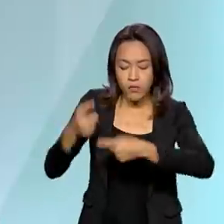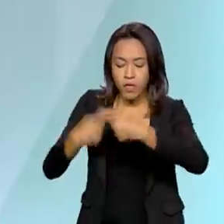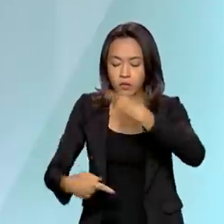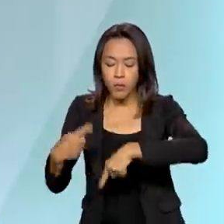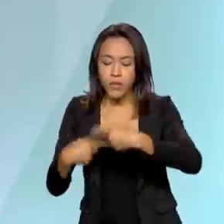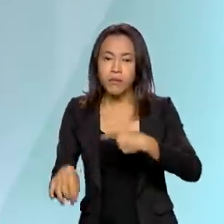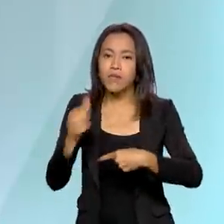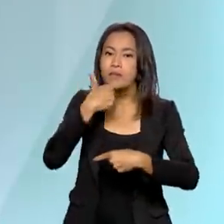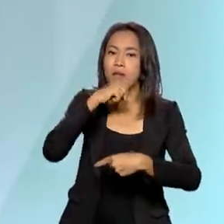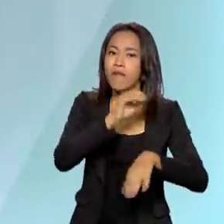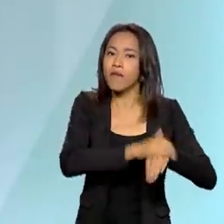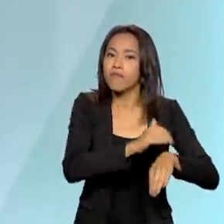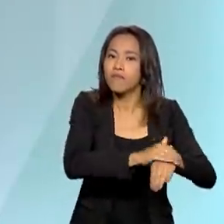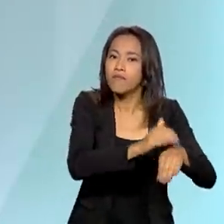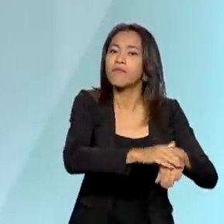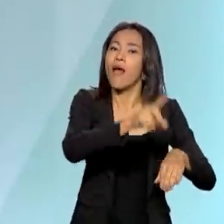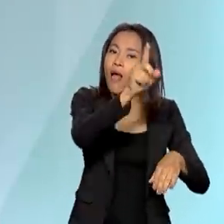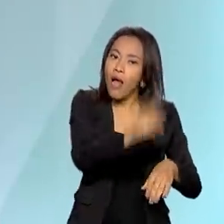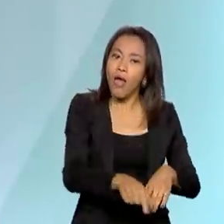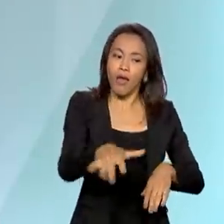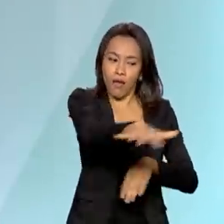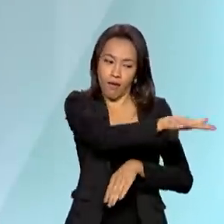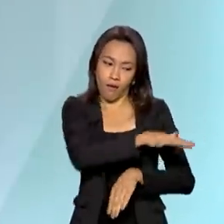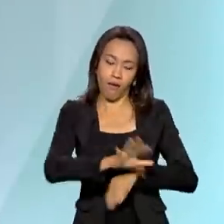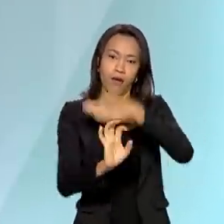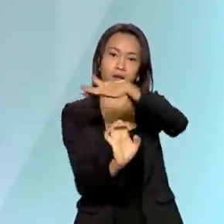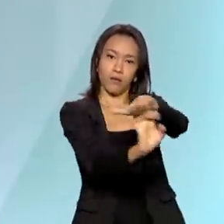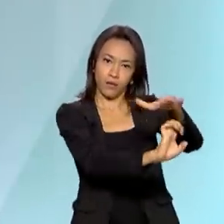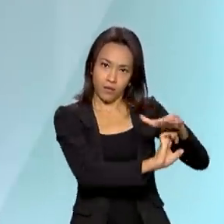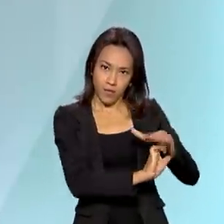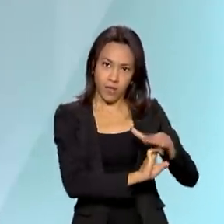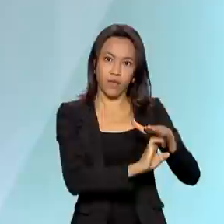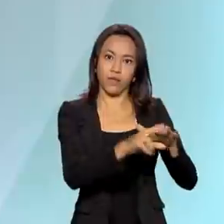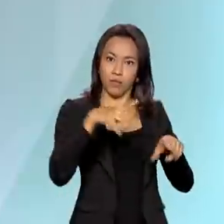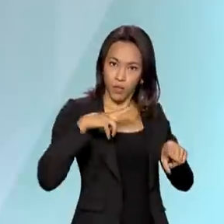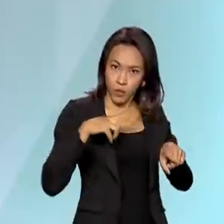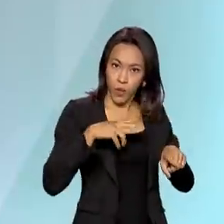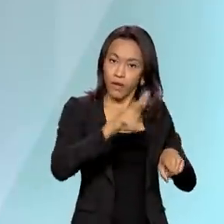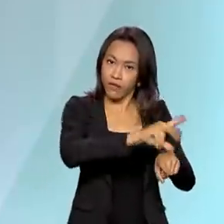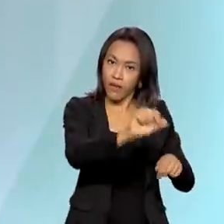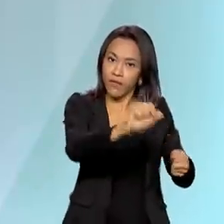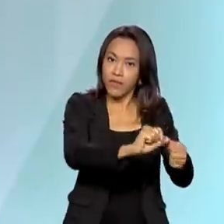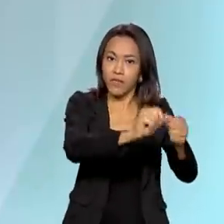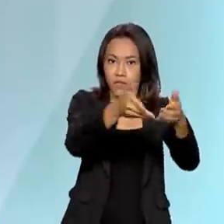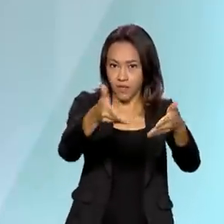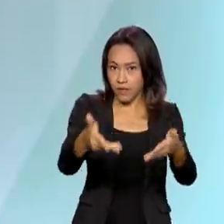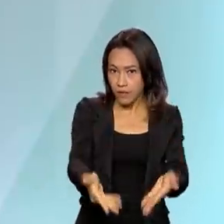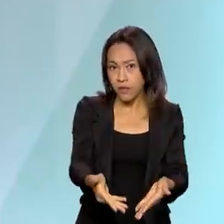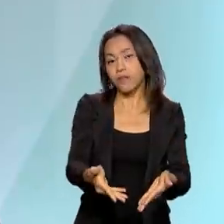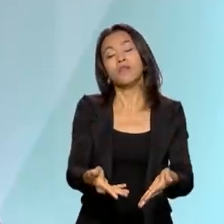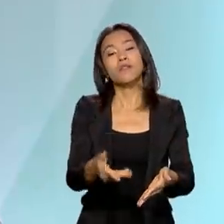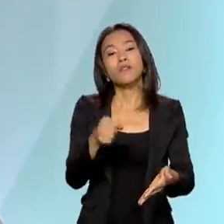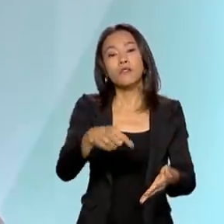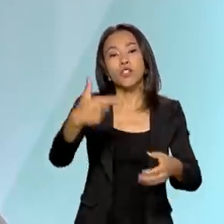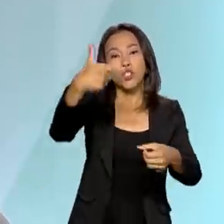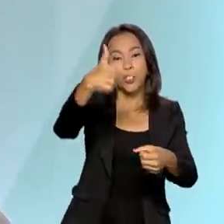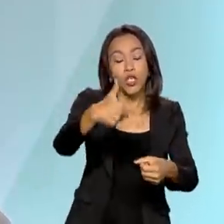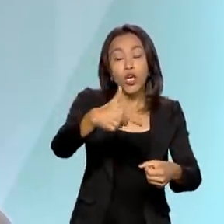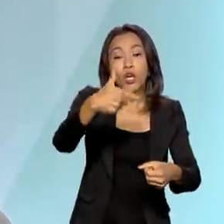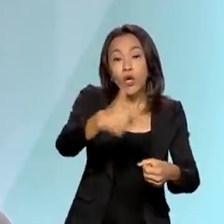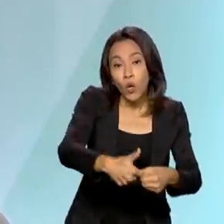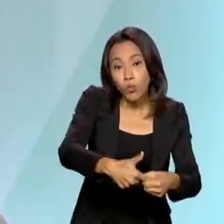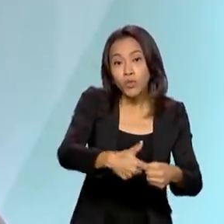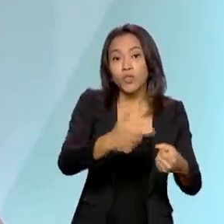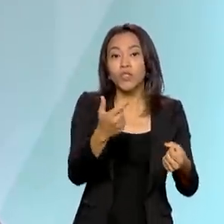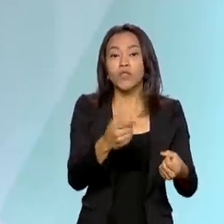irá transformar a realidade. É o setor privado que irá transformar a economia hoje, baseada em combustíveis fósseis,